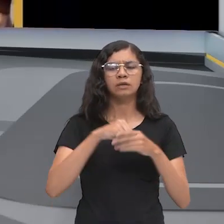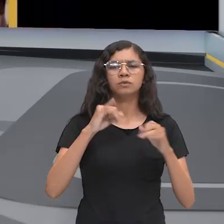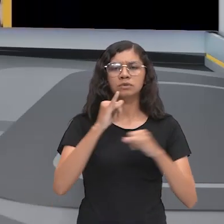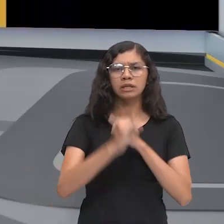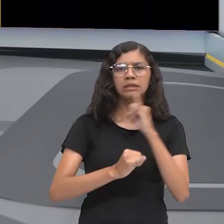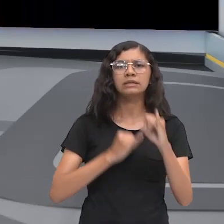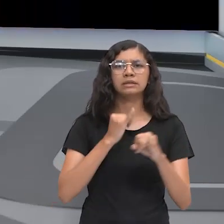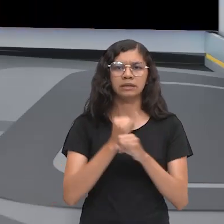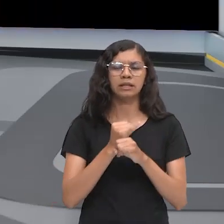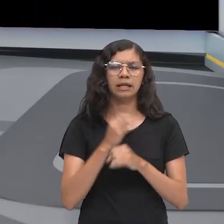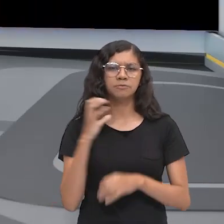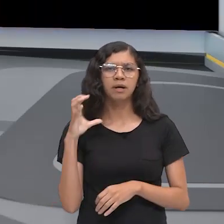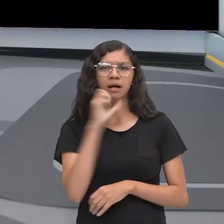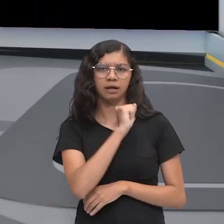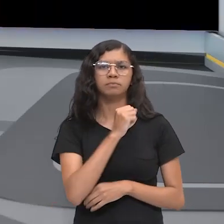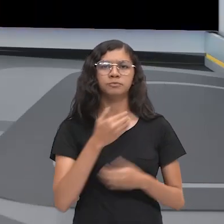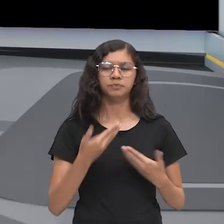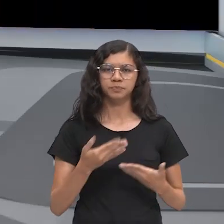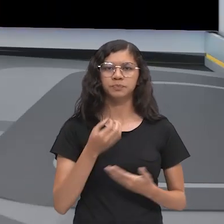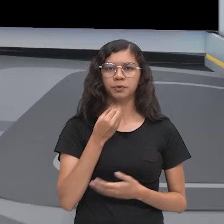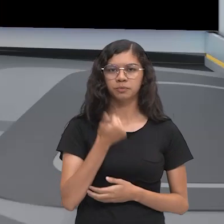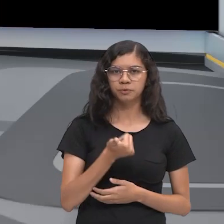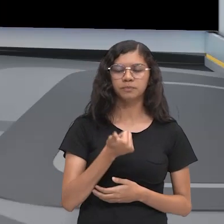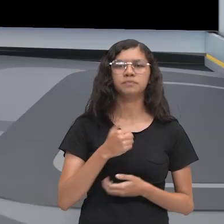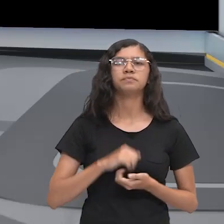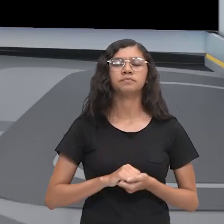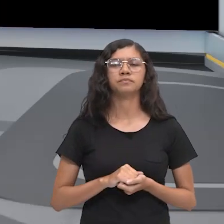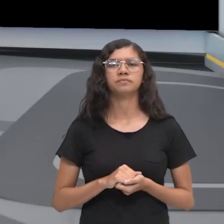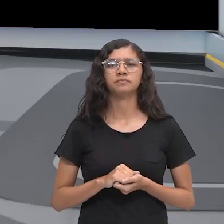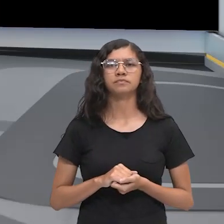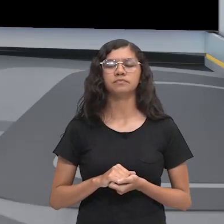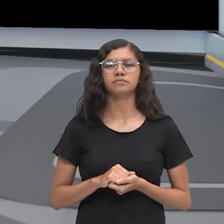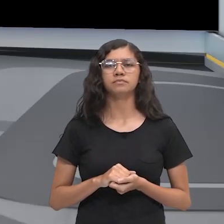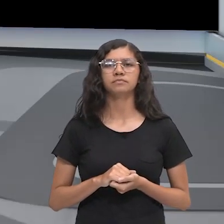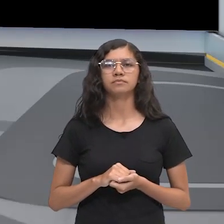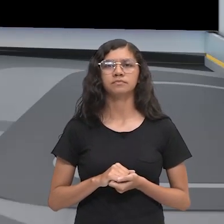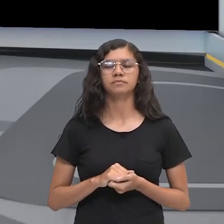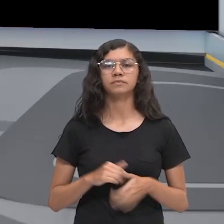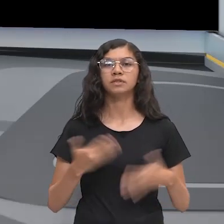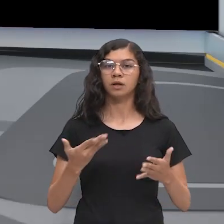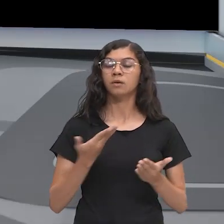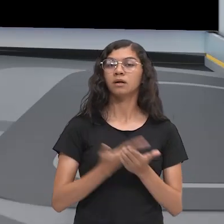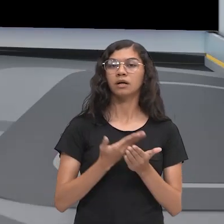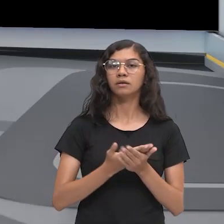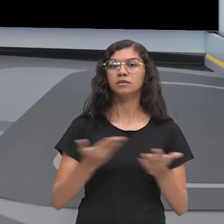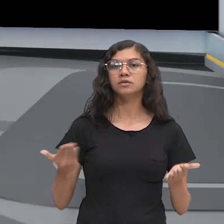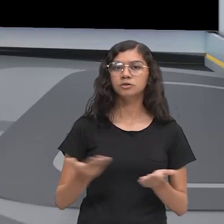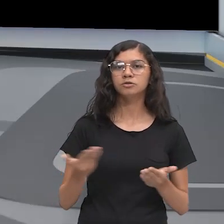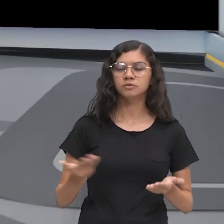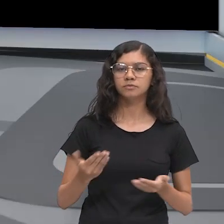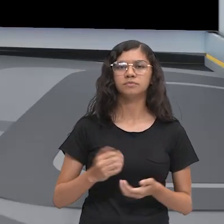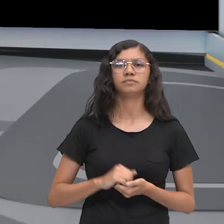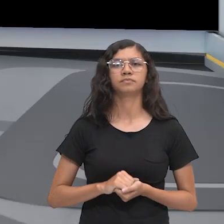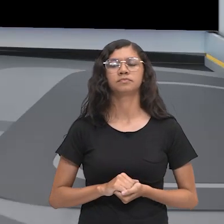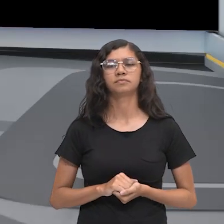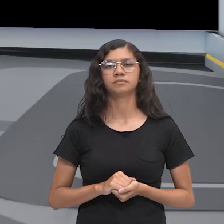e mais agilidade. Tá bom, gente? Então, essa foi a nossa aula de hoje.